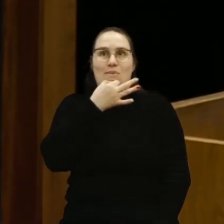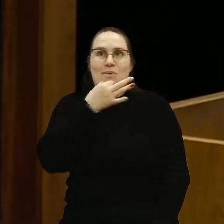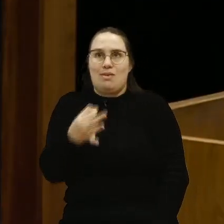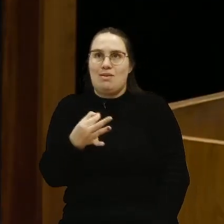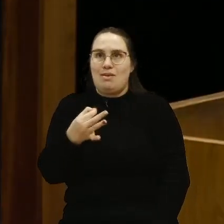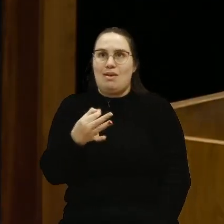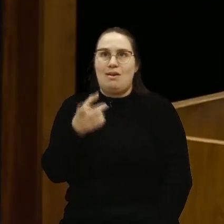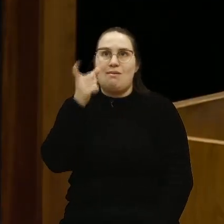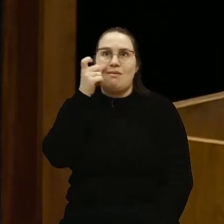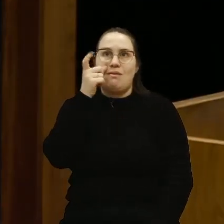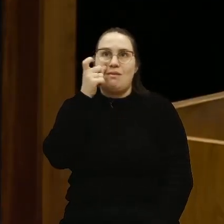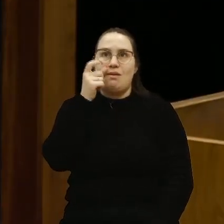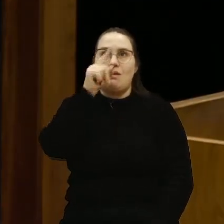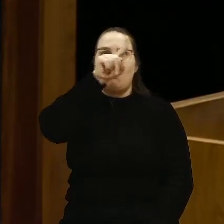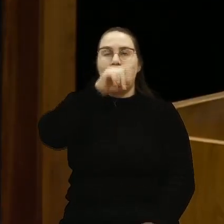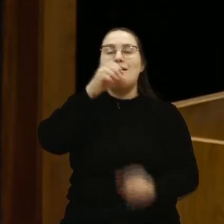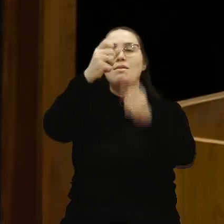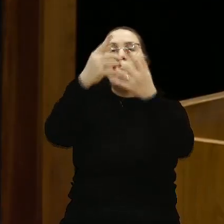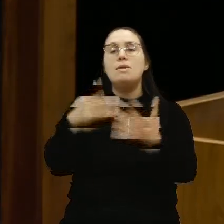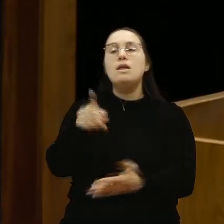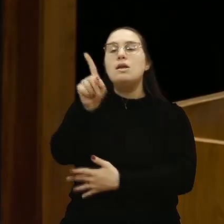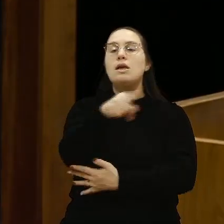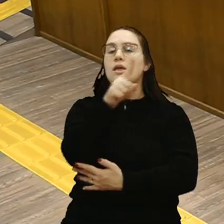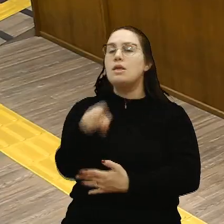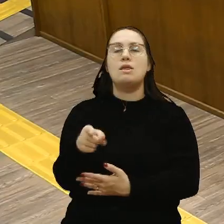seu veto que não é de interesse público. Muito obrigado.